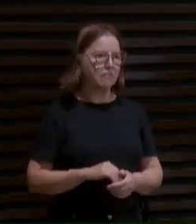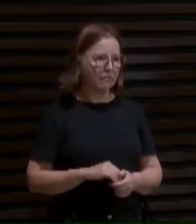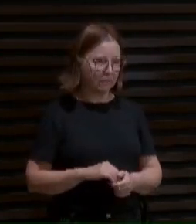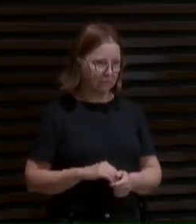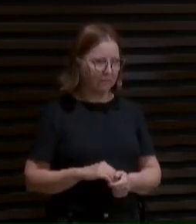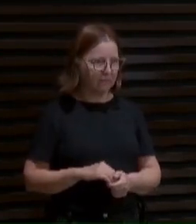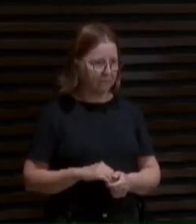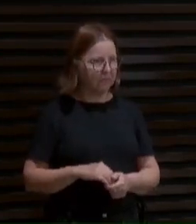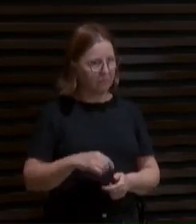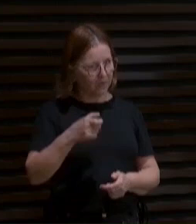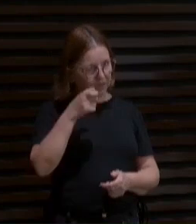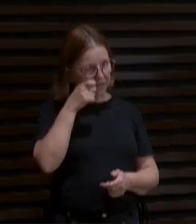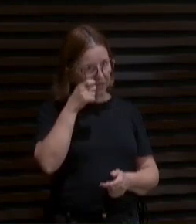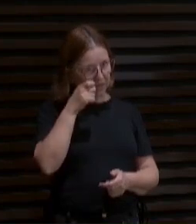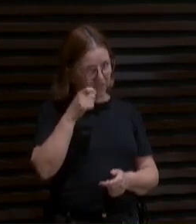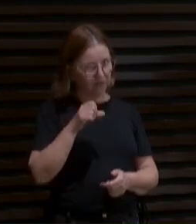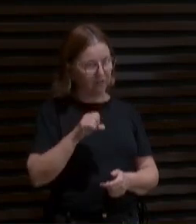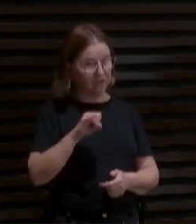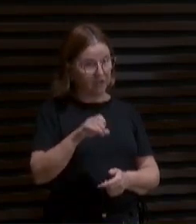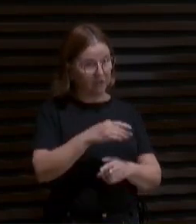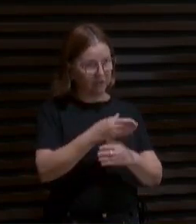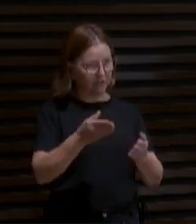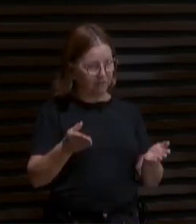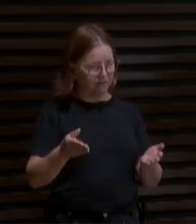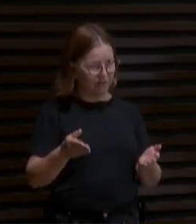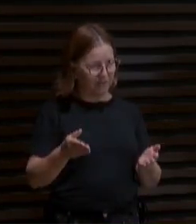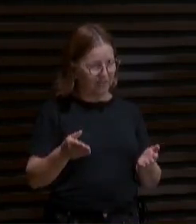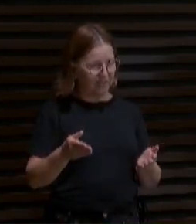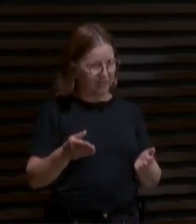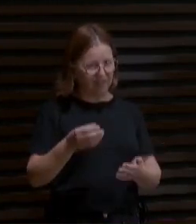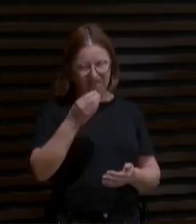Presta atenção se você não é daqueles que dispensa a oração.